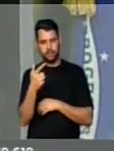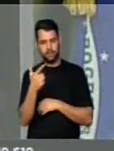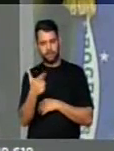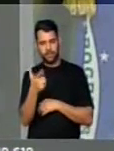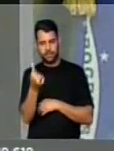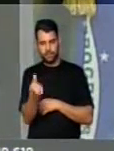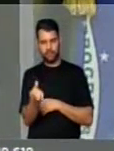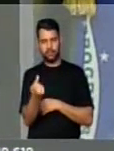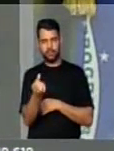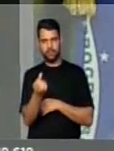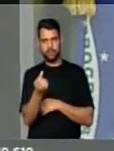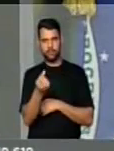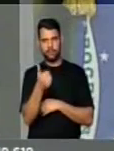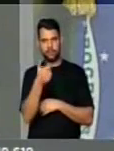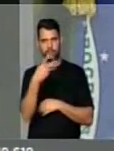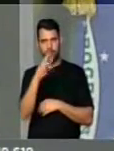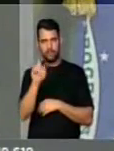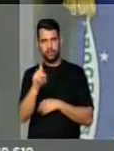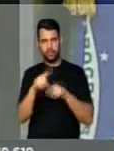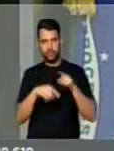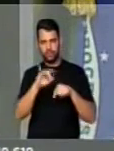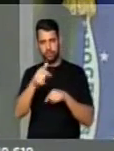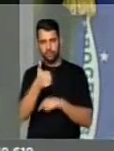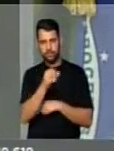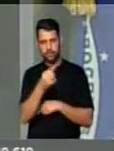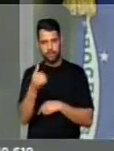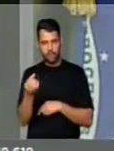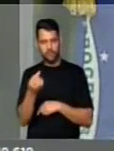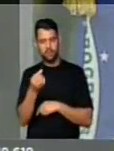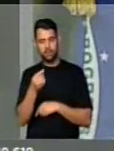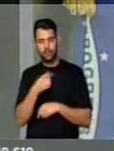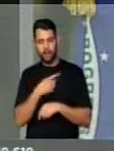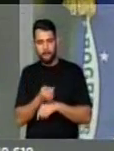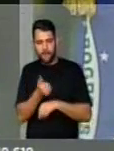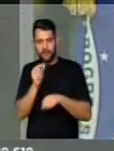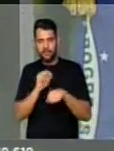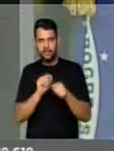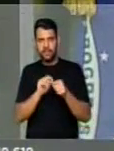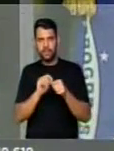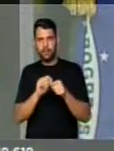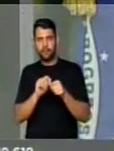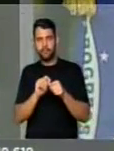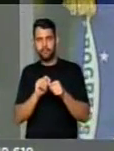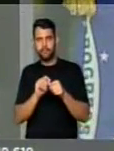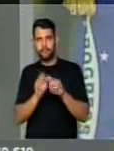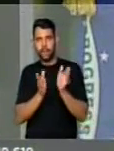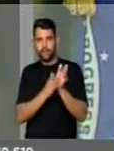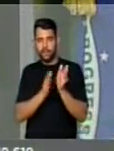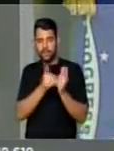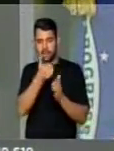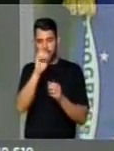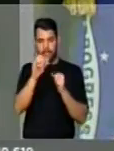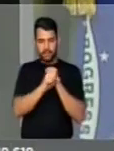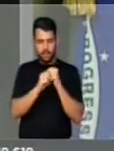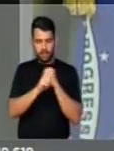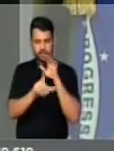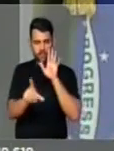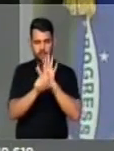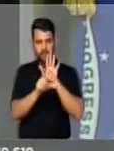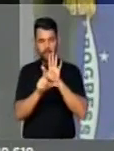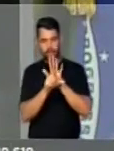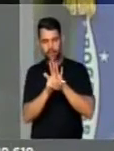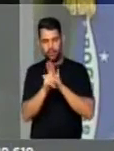11.326, de 24 de julho de 2006, está prestes a fazer aniversário. 10 anos desta lei